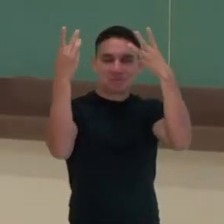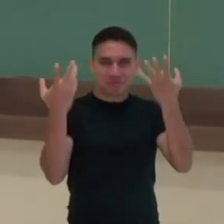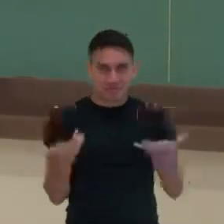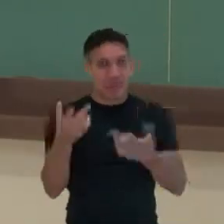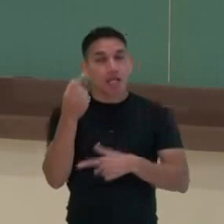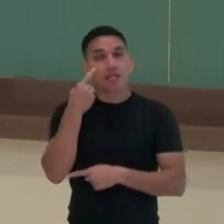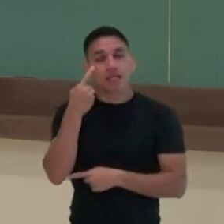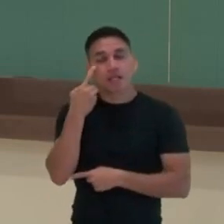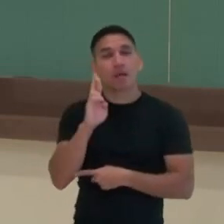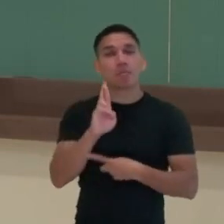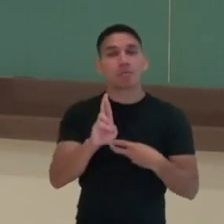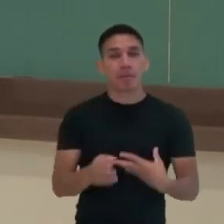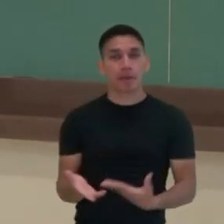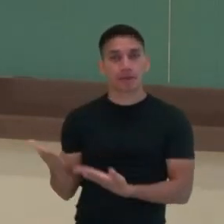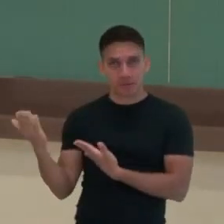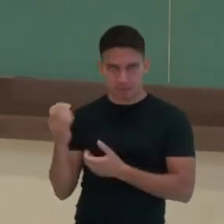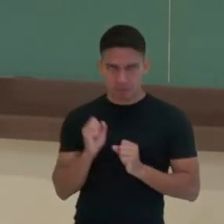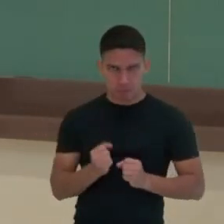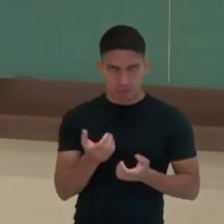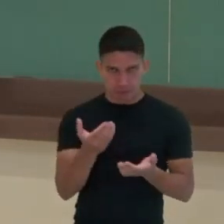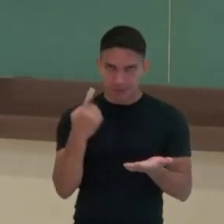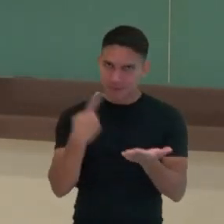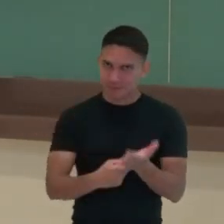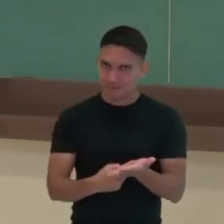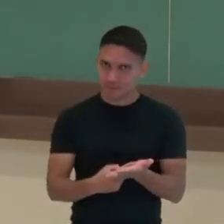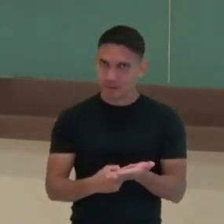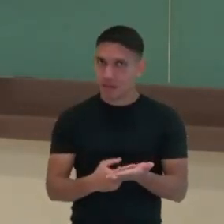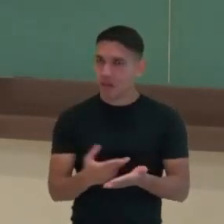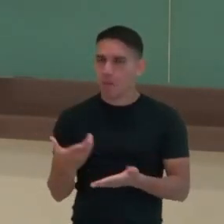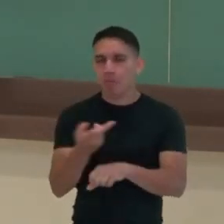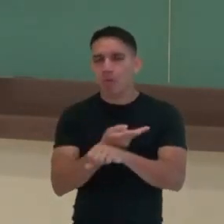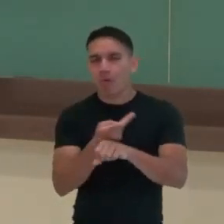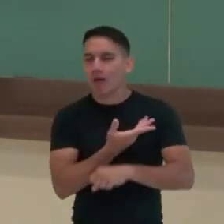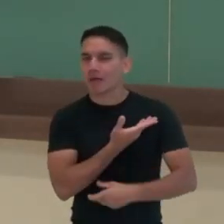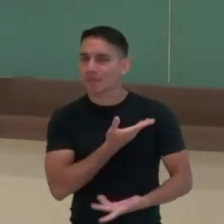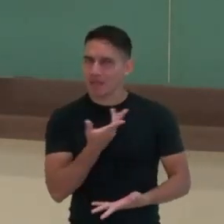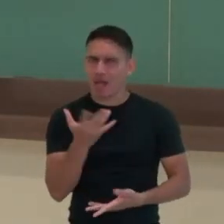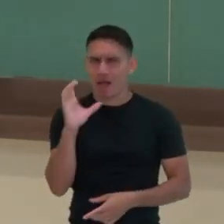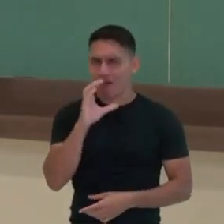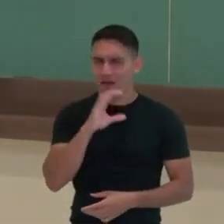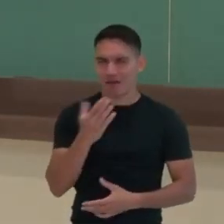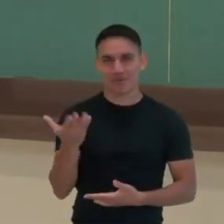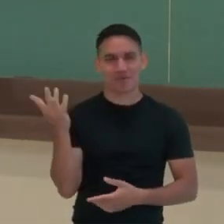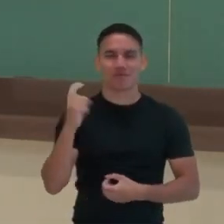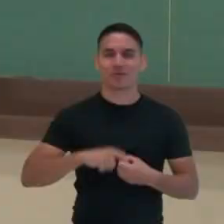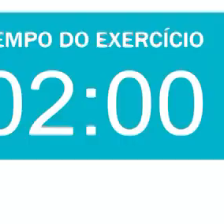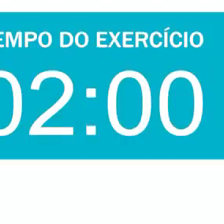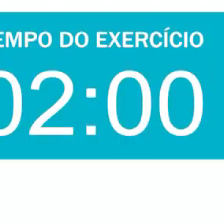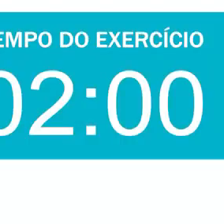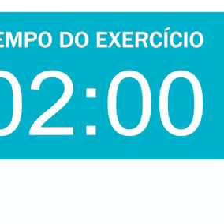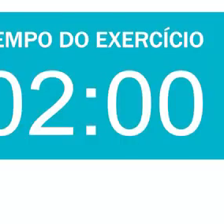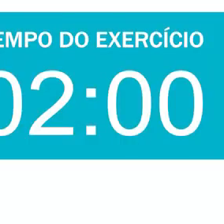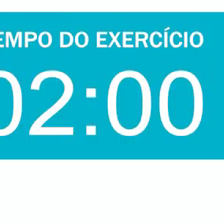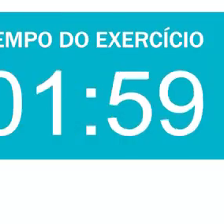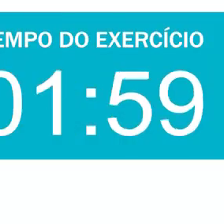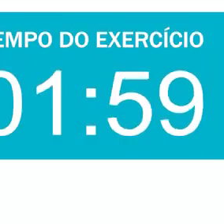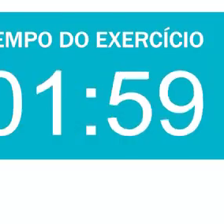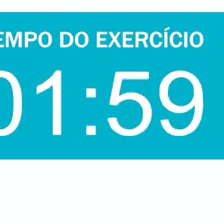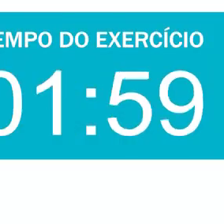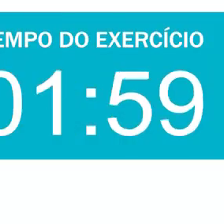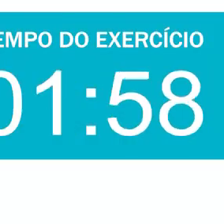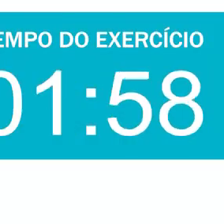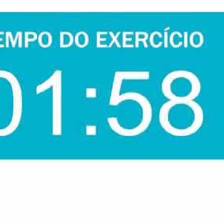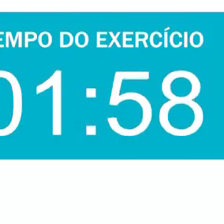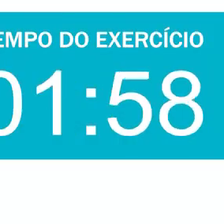estas questões aqui. Pode ser? Acha um colega? Faz aí, é rapidinho, eu já volto.